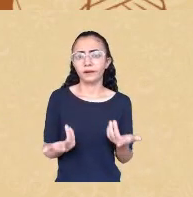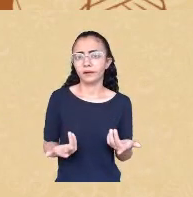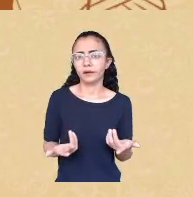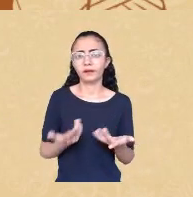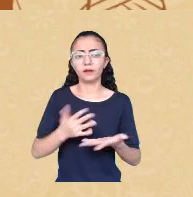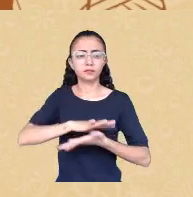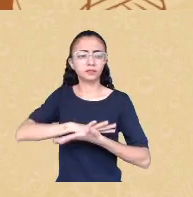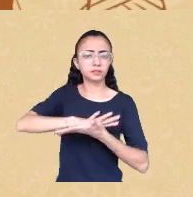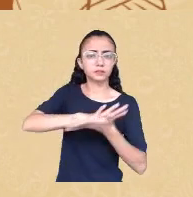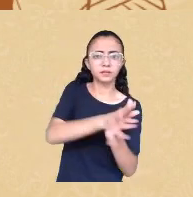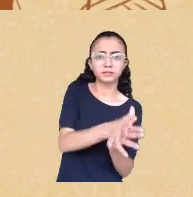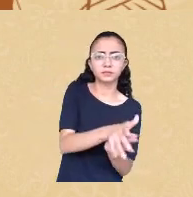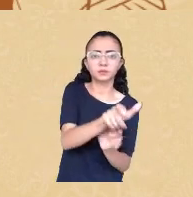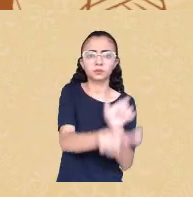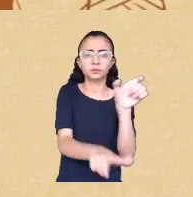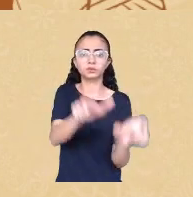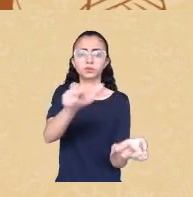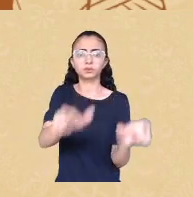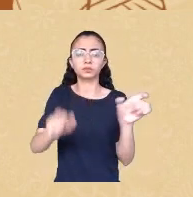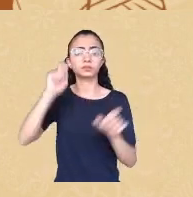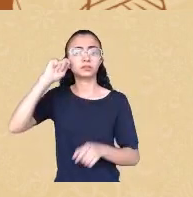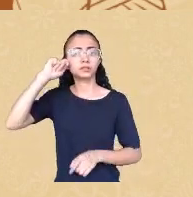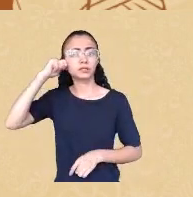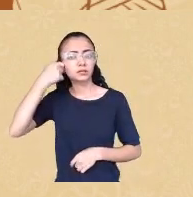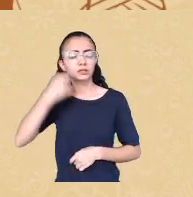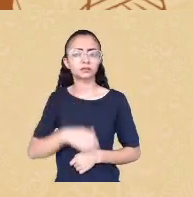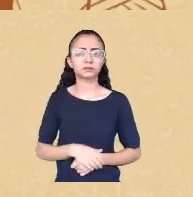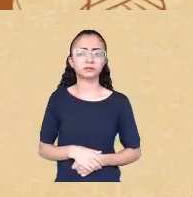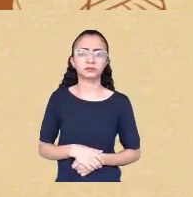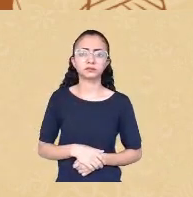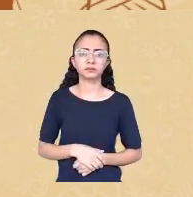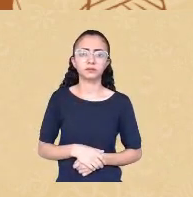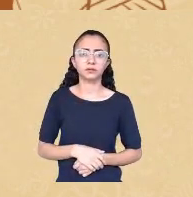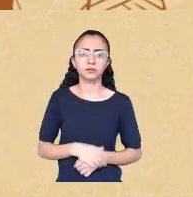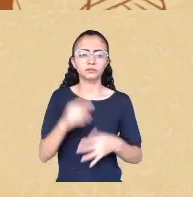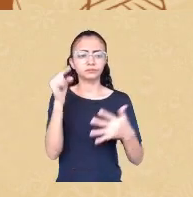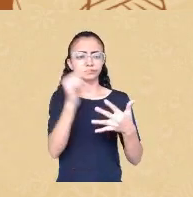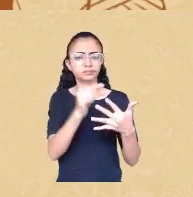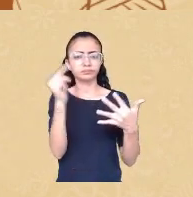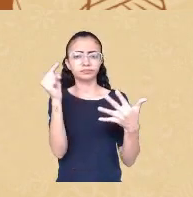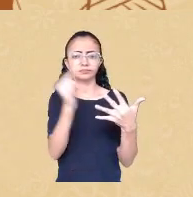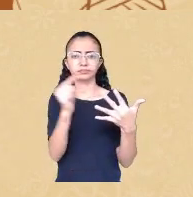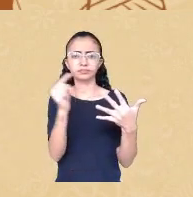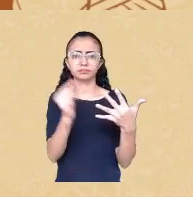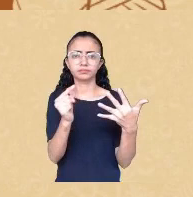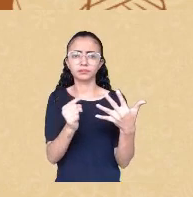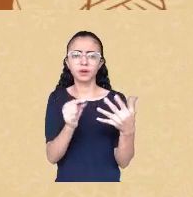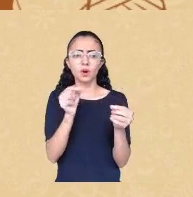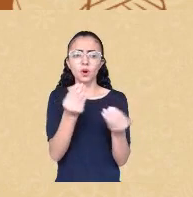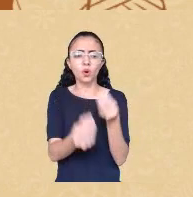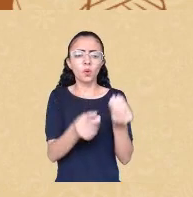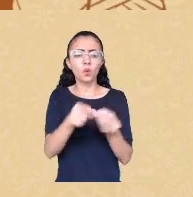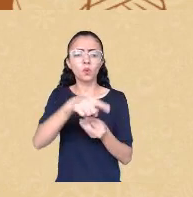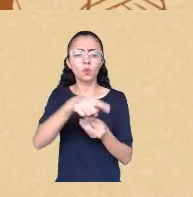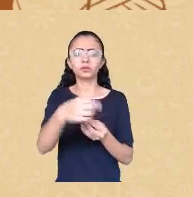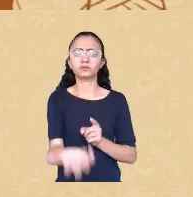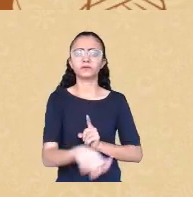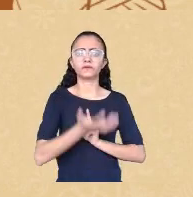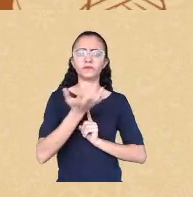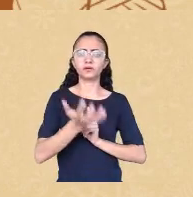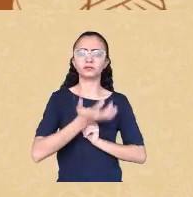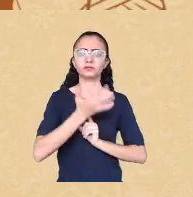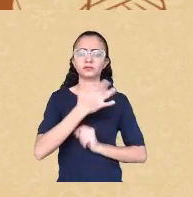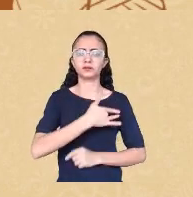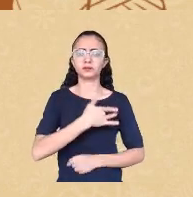negra, né, como é que se conjugam na nossa saúde, no que é possível a gente fazer de saúde